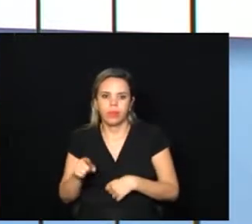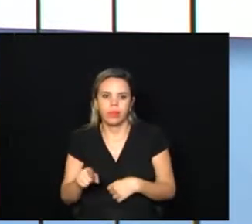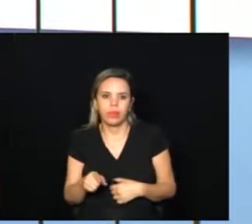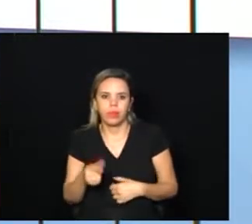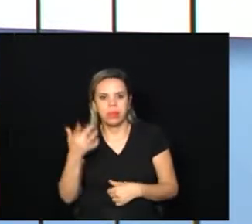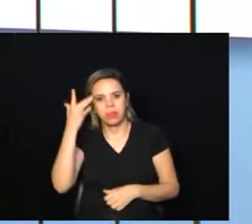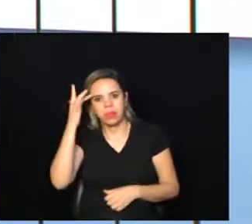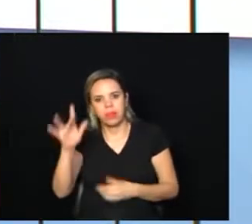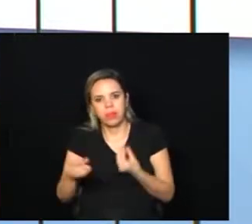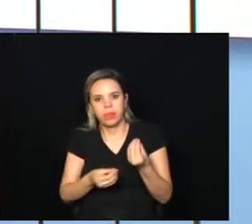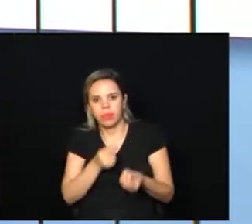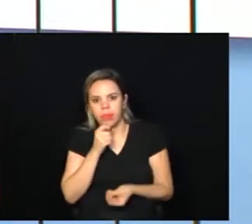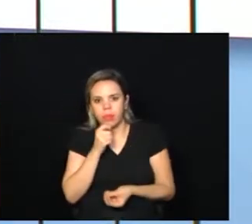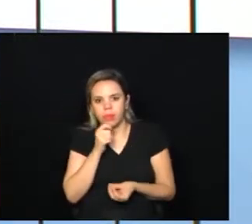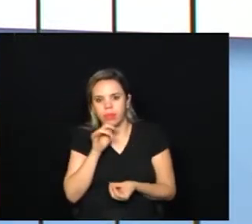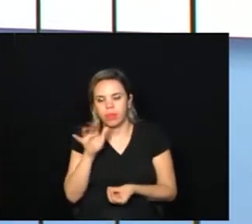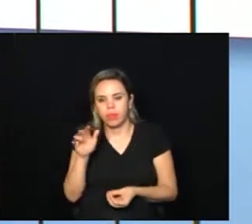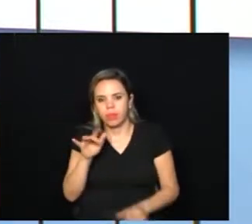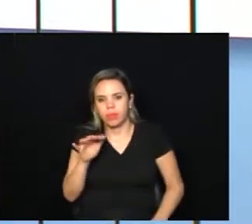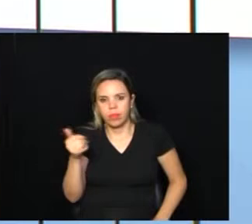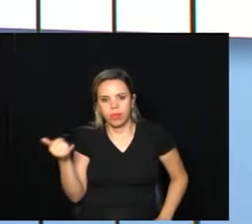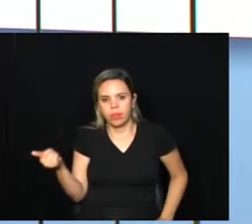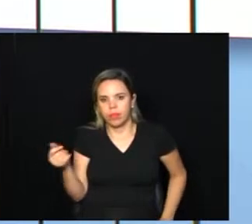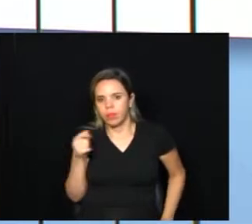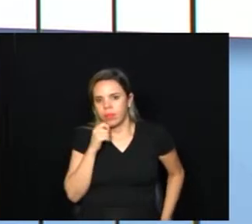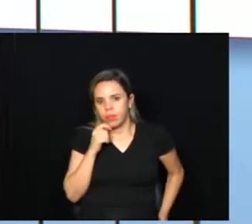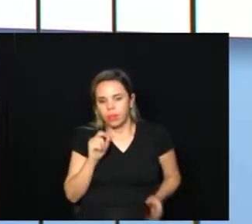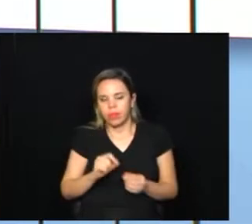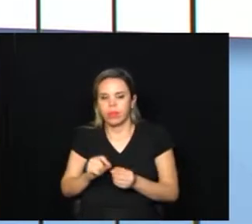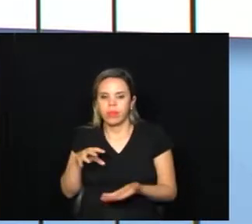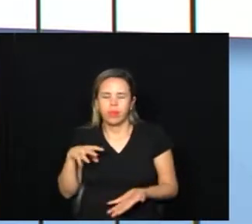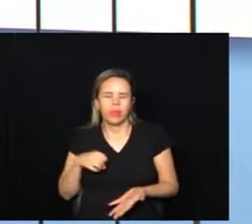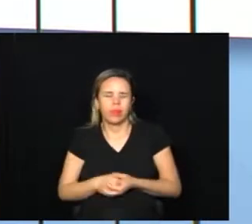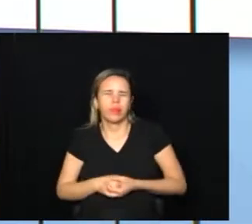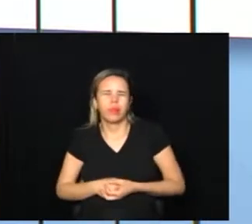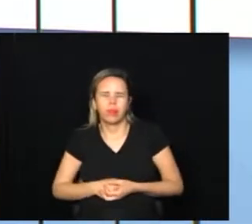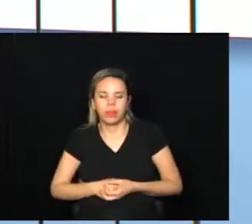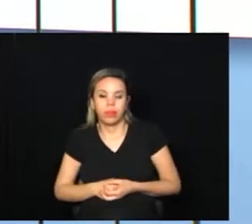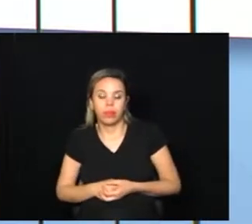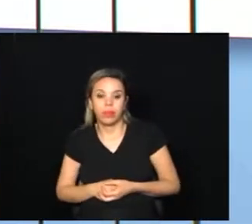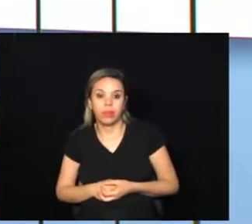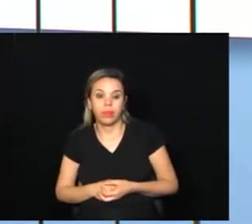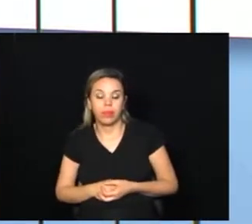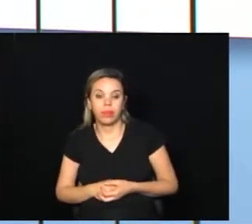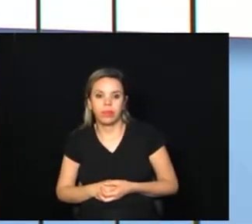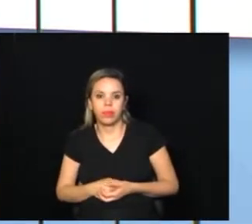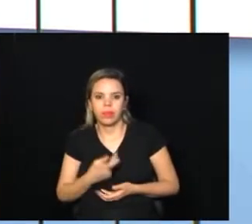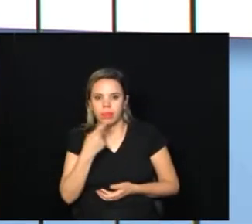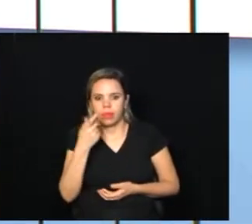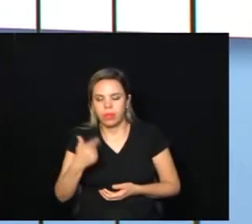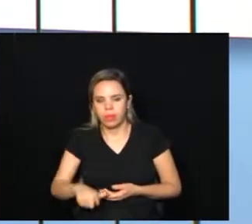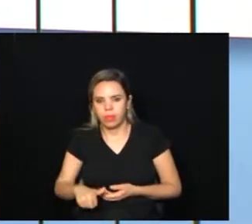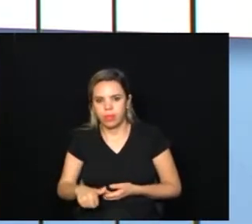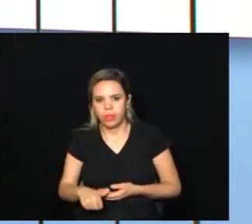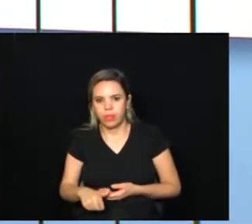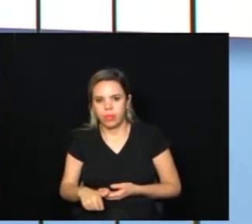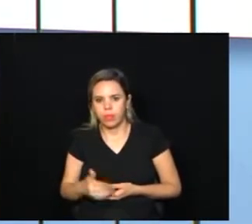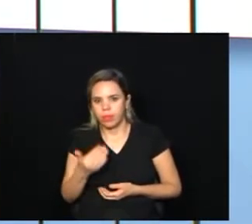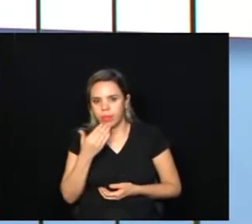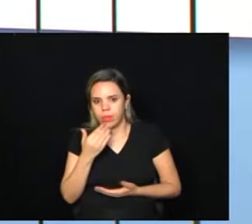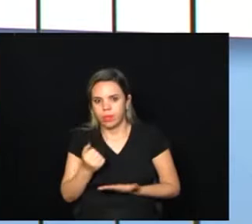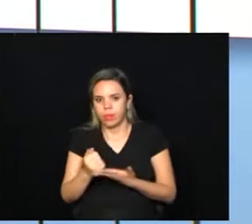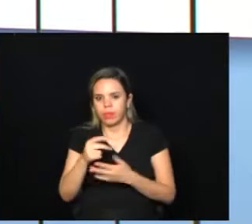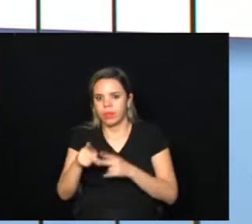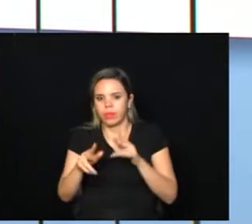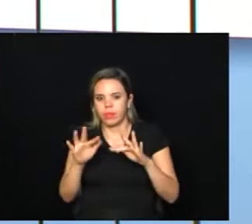não saiba ainda mexer no celular e fazer a inscrição pelo e-mail. Então, a gente vai repetir o e-mail, que deve ser pedido aí a ajuda